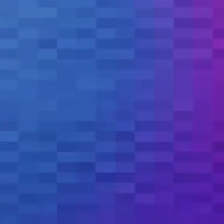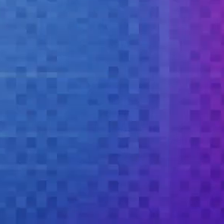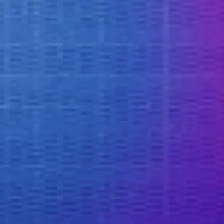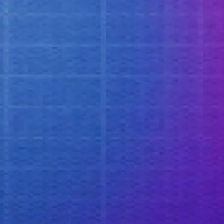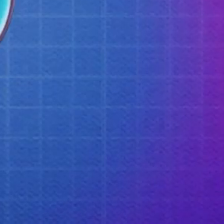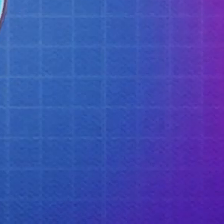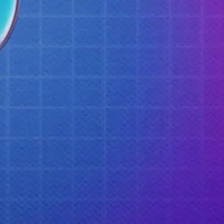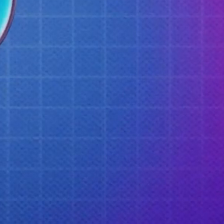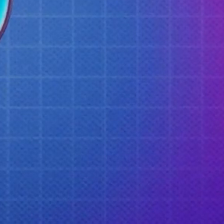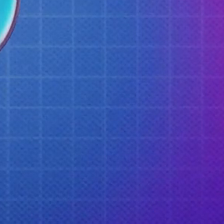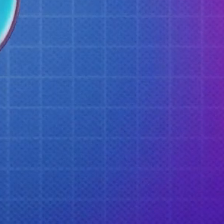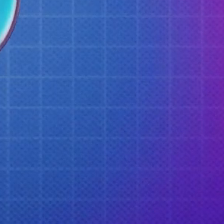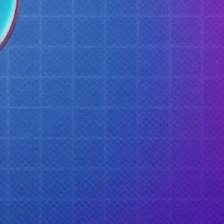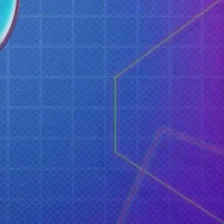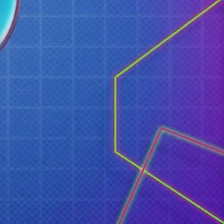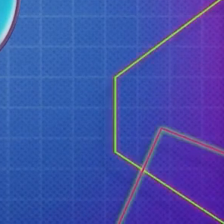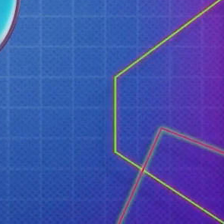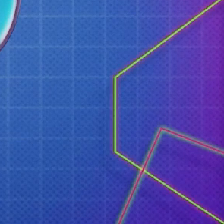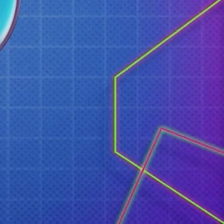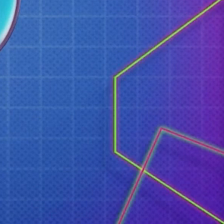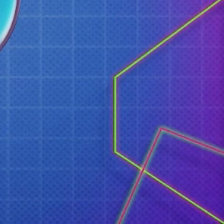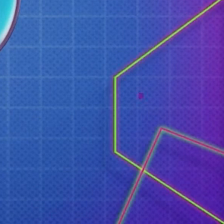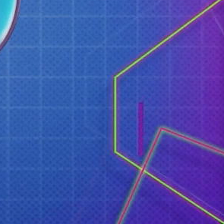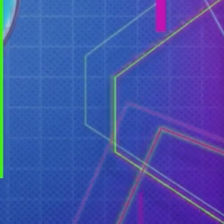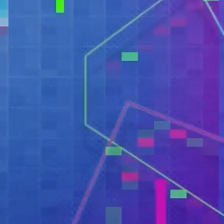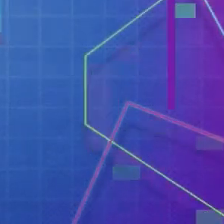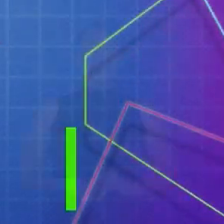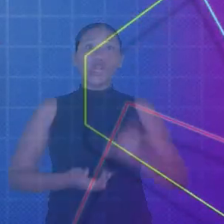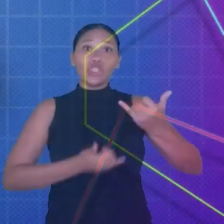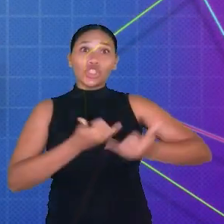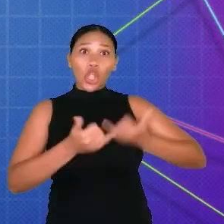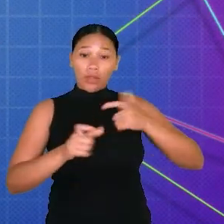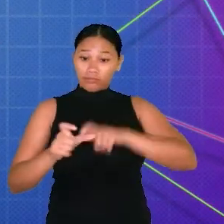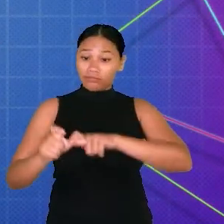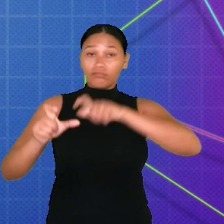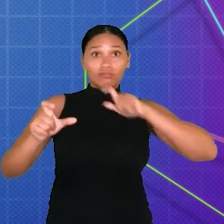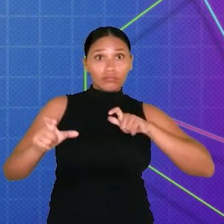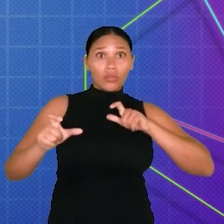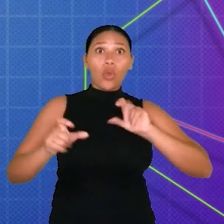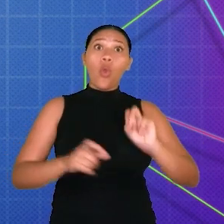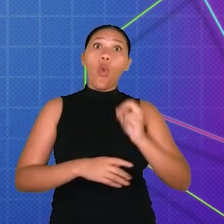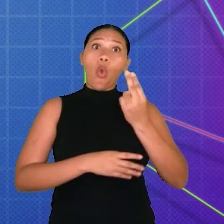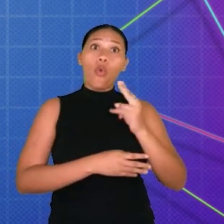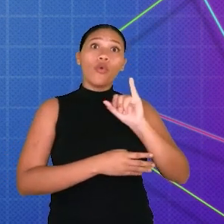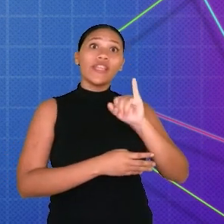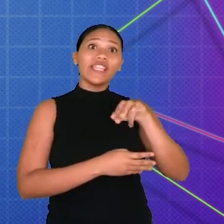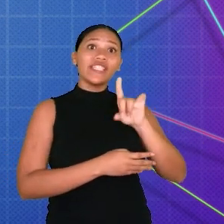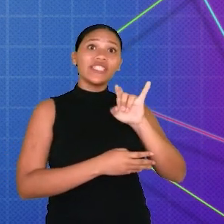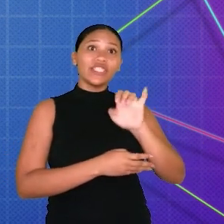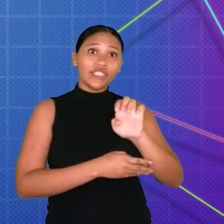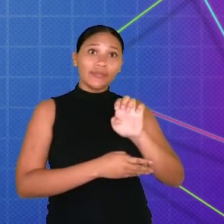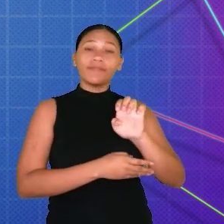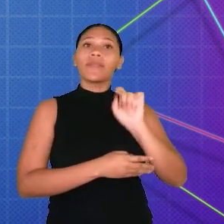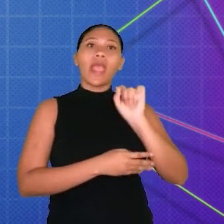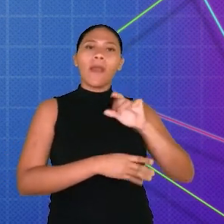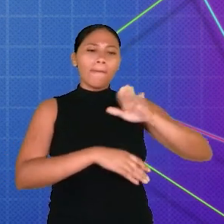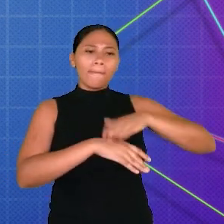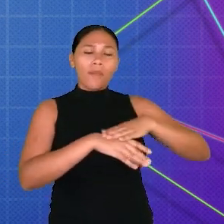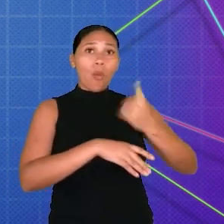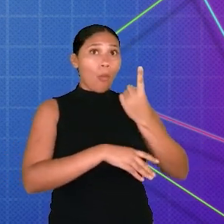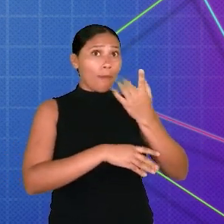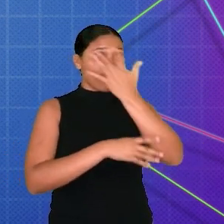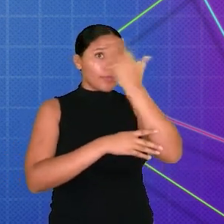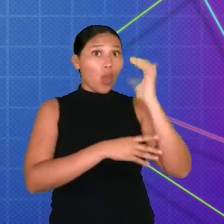professor Caio Passos. Jogos independentes. Jogos independentes ou jogos indie. Basicamente, jogos feitos